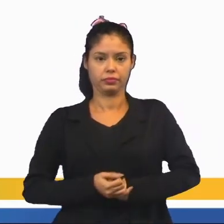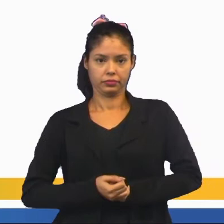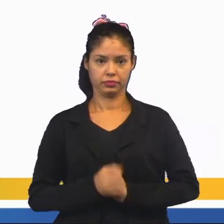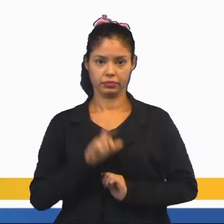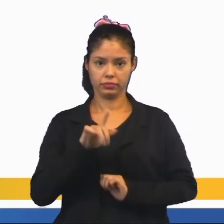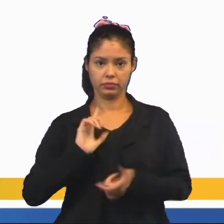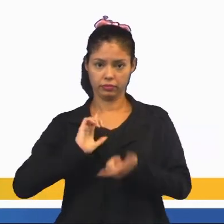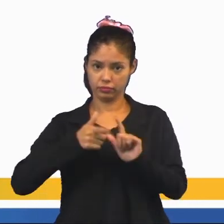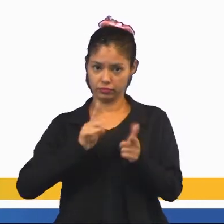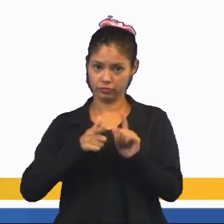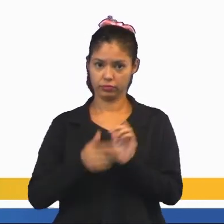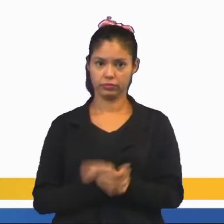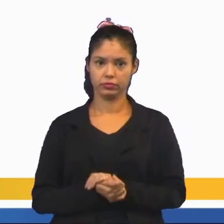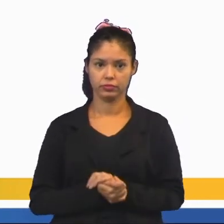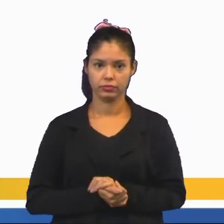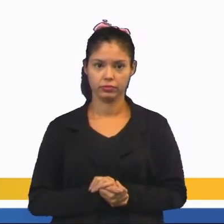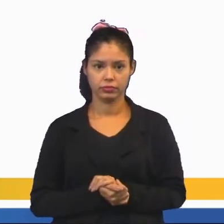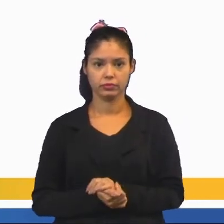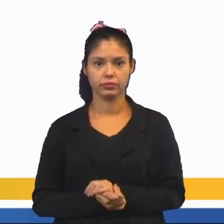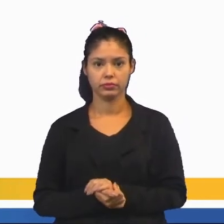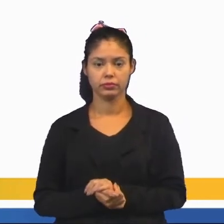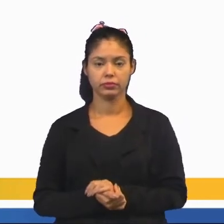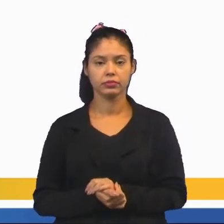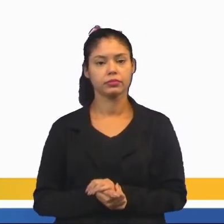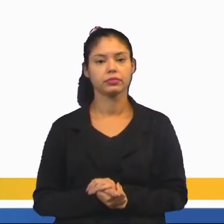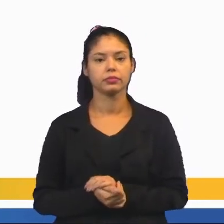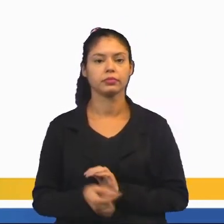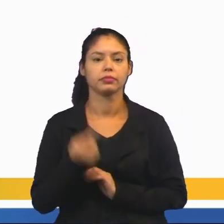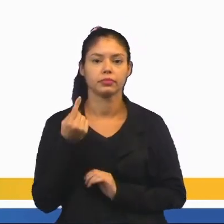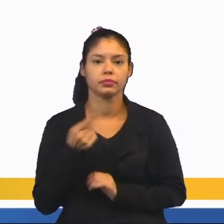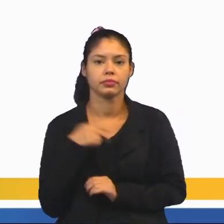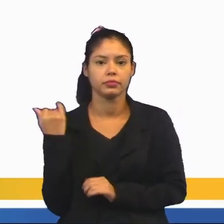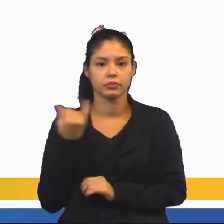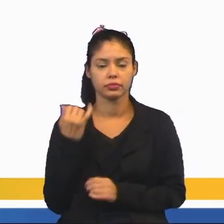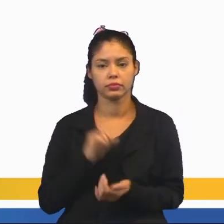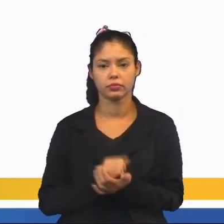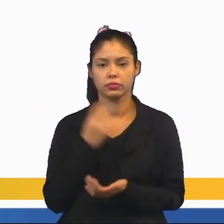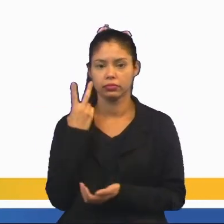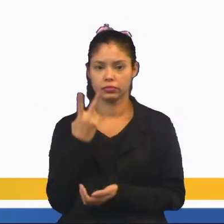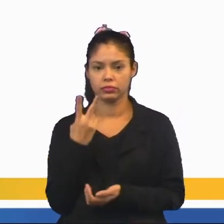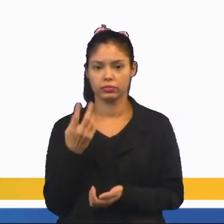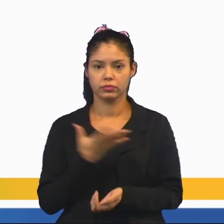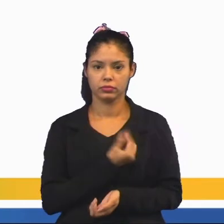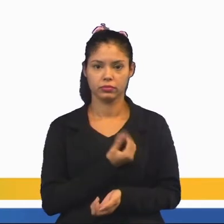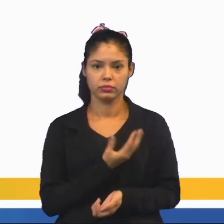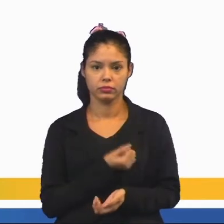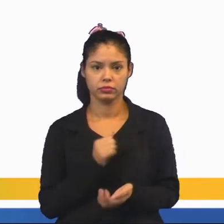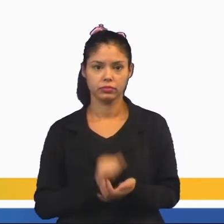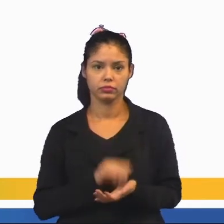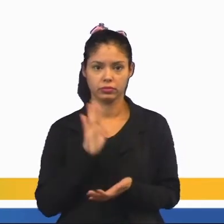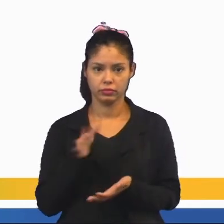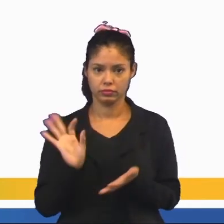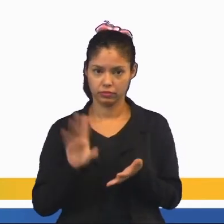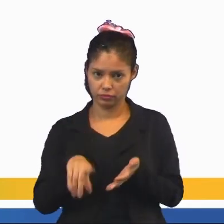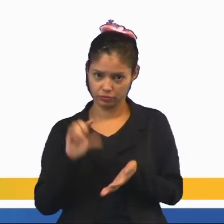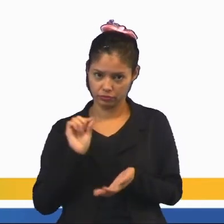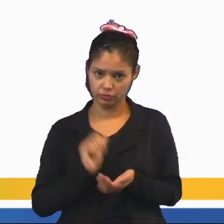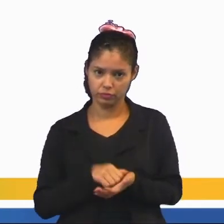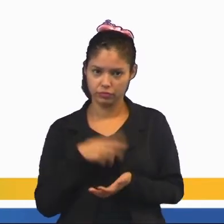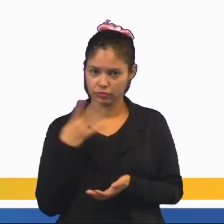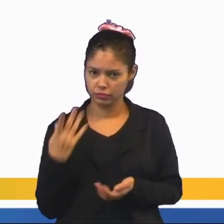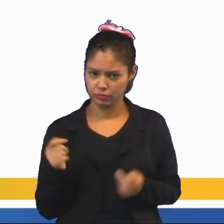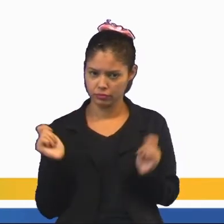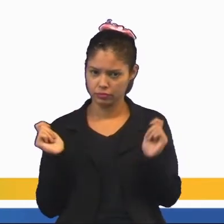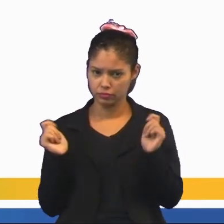uma composição de uma letra na principal posição com 2 números já escolhidos por